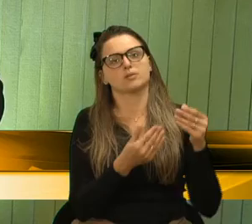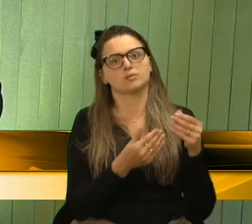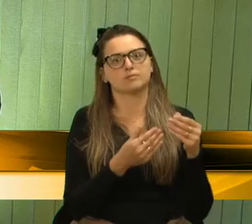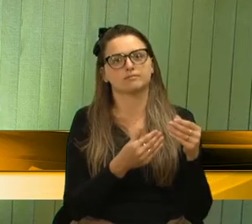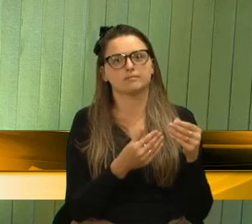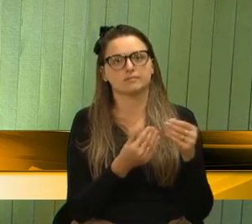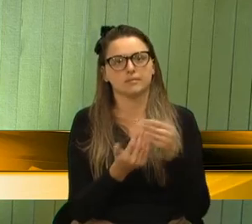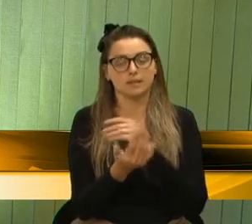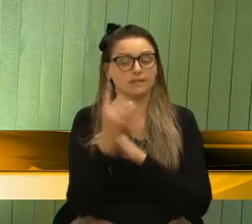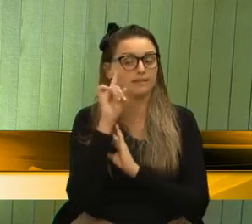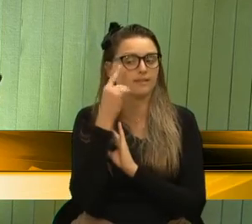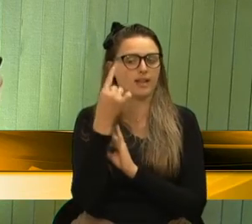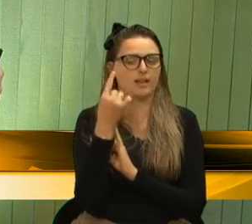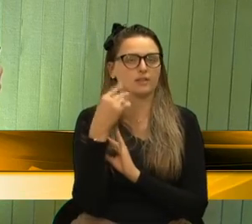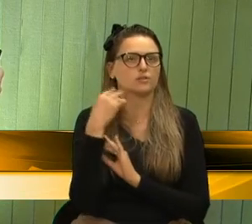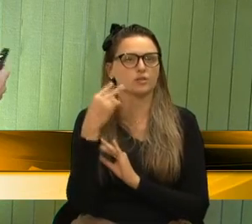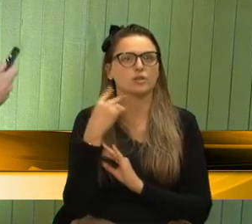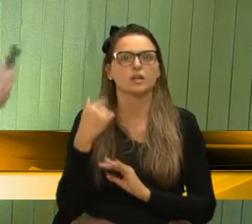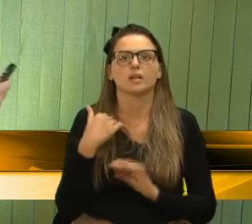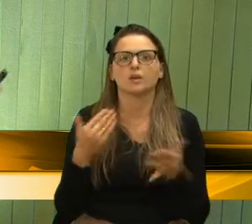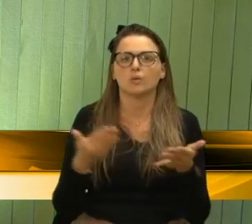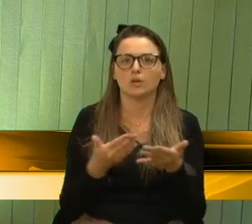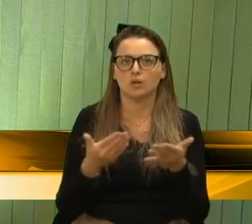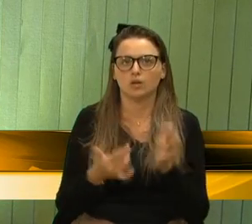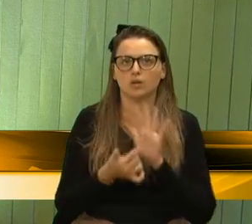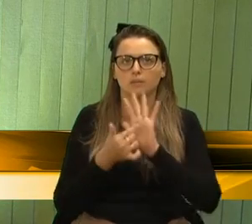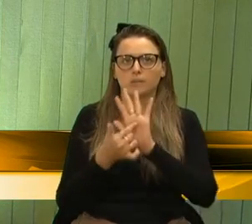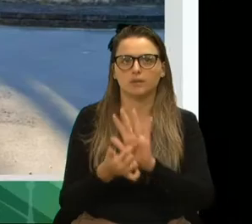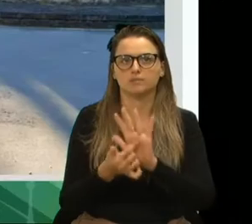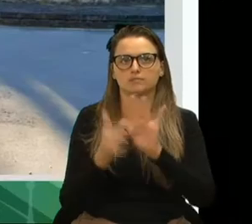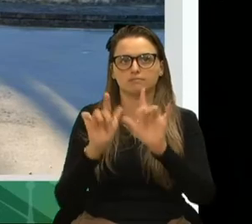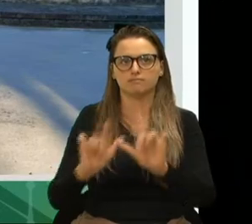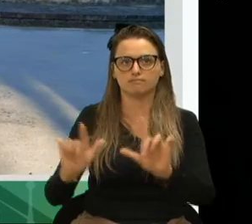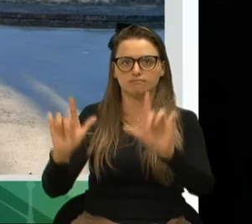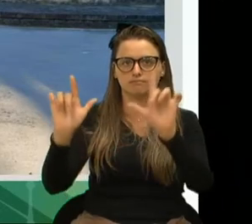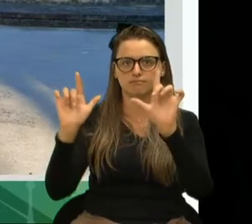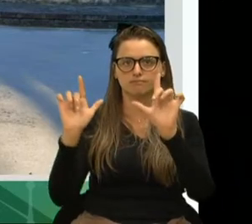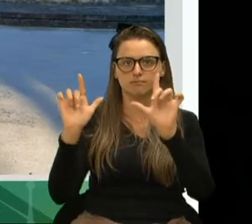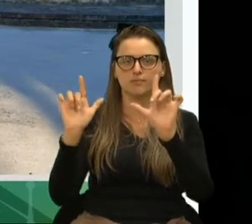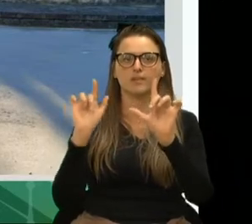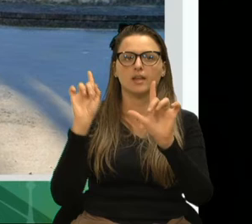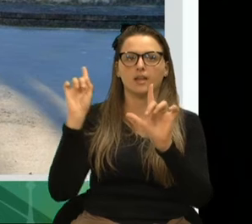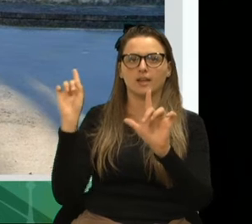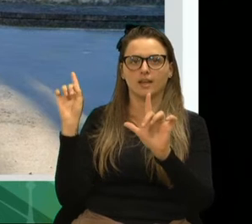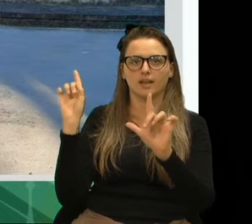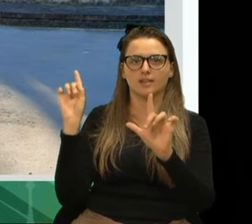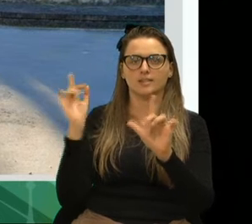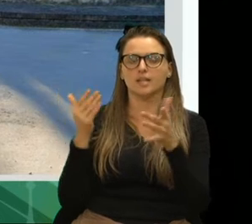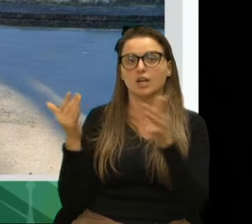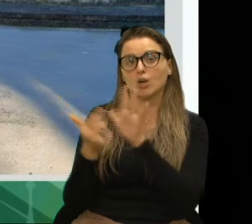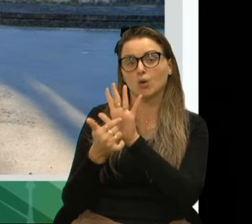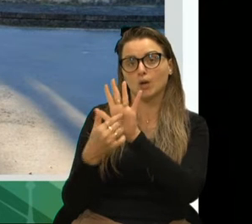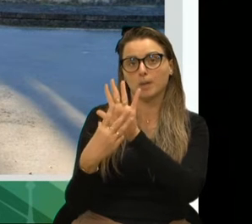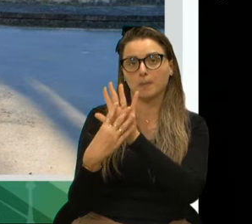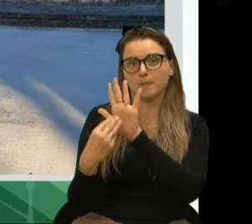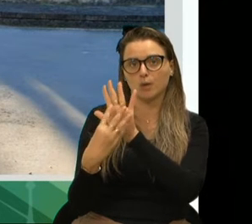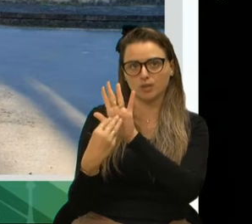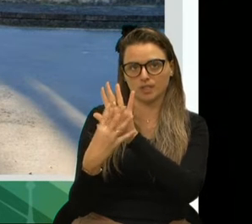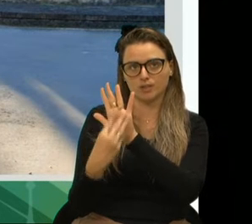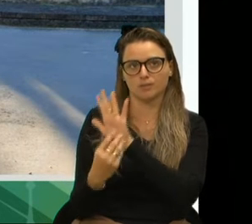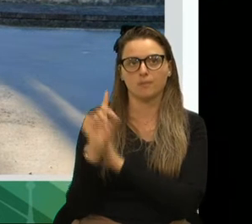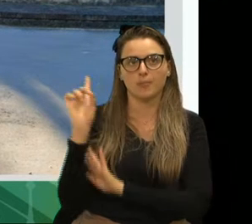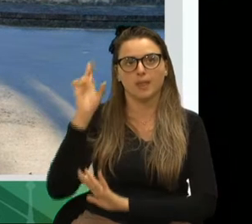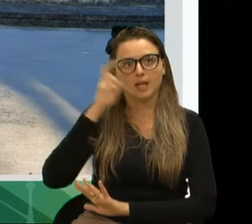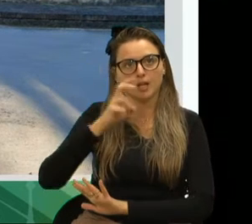importantes e agora eu solicitaria que inclusive a TV Câmara pudesse focar, né, nessa simulação que nós vamos fazer agora, começando pela